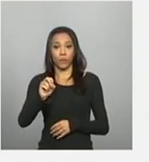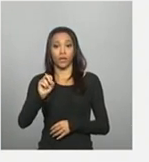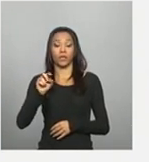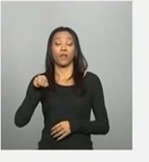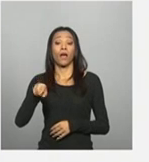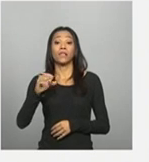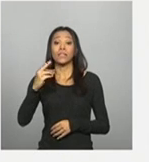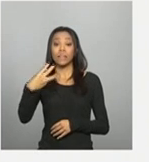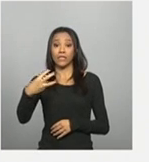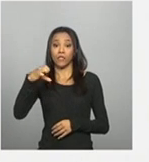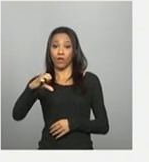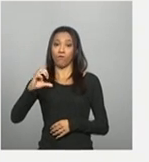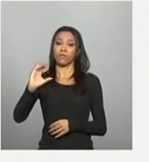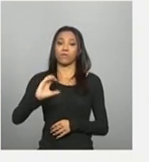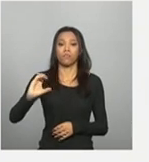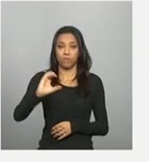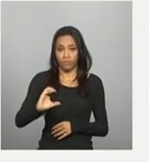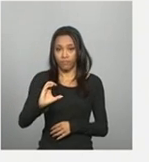R$ 165.702.651,39.